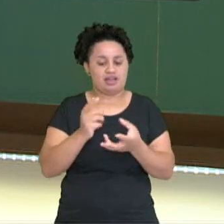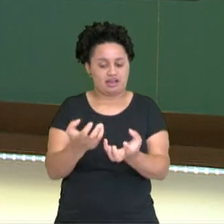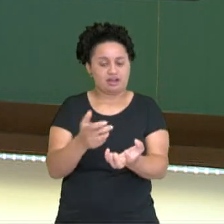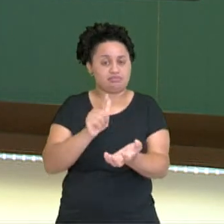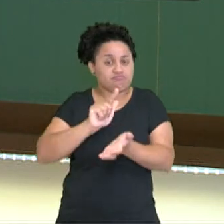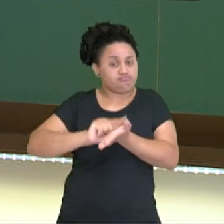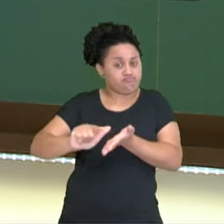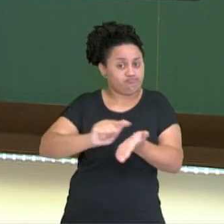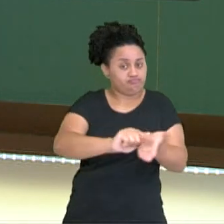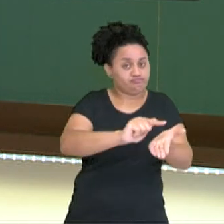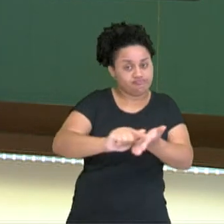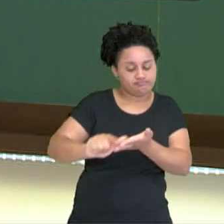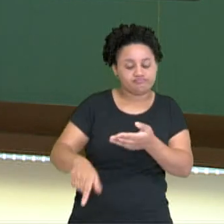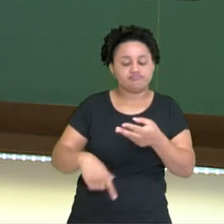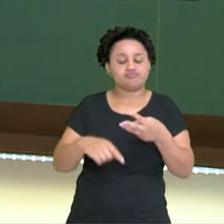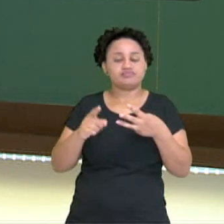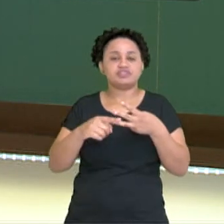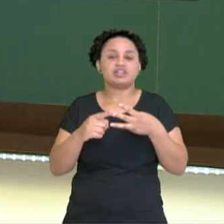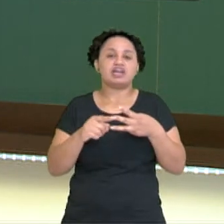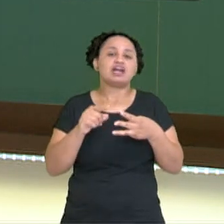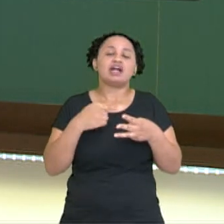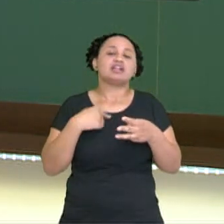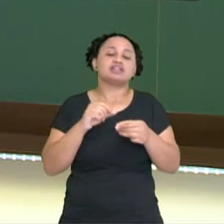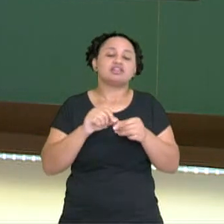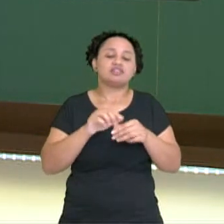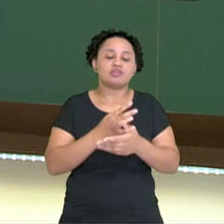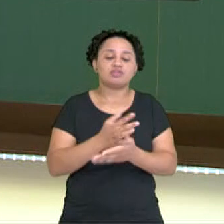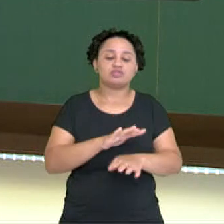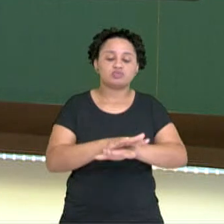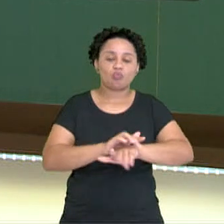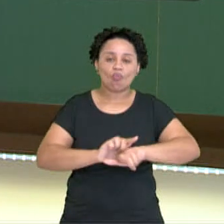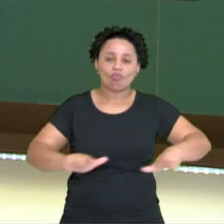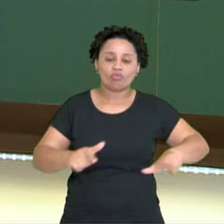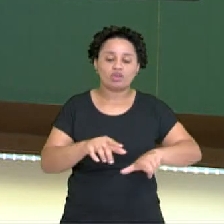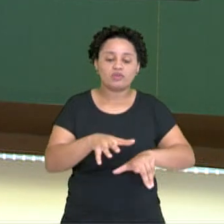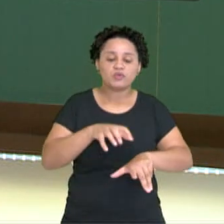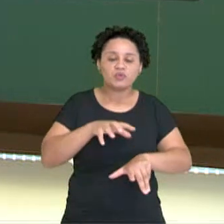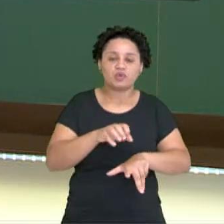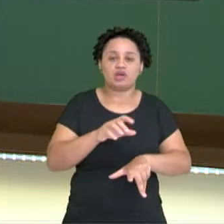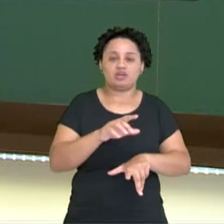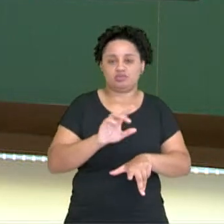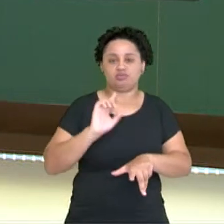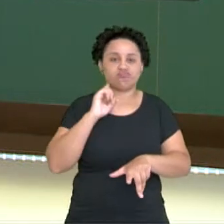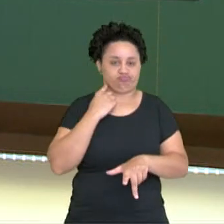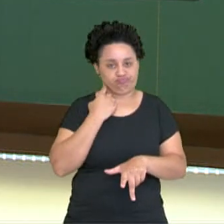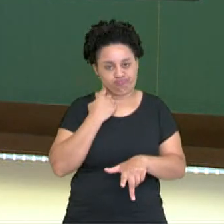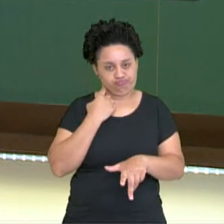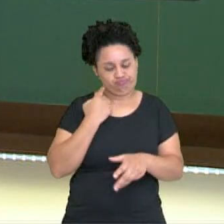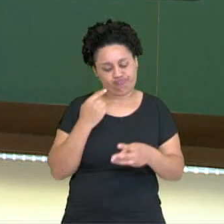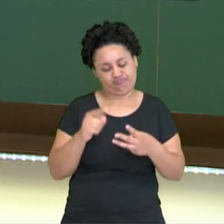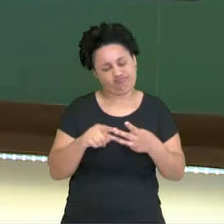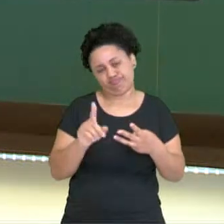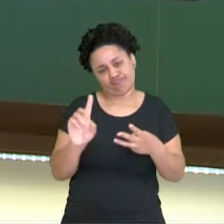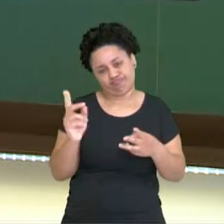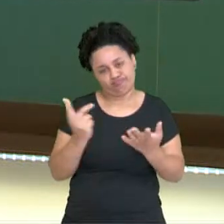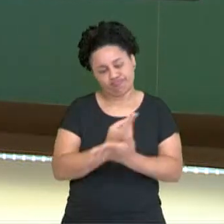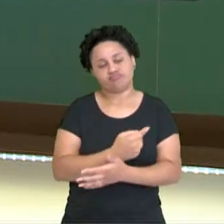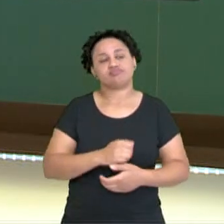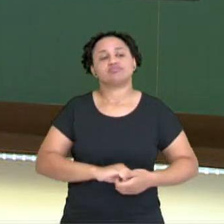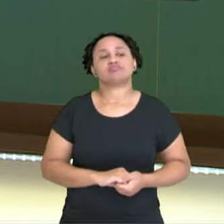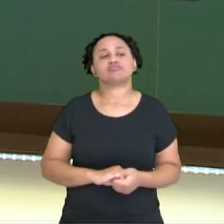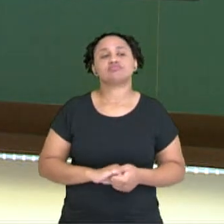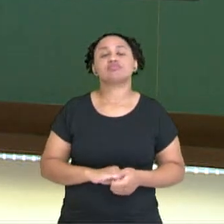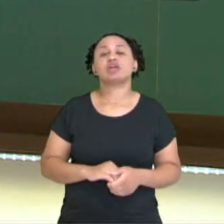e a letra B está falando que ela está aspirando o chão. Então, a A e a B a gente já elimina, tá bom? E na número 2 eu perguntei o que ela